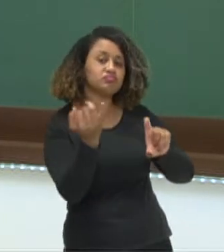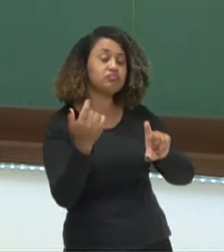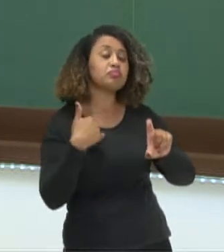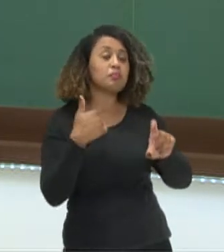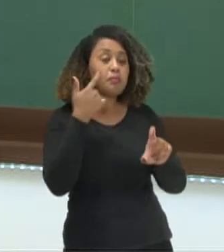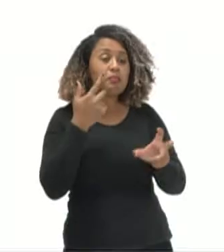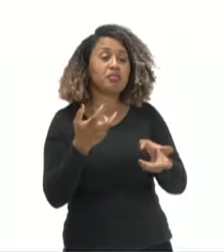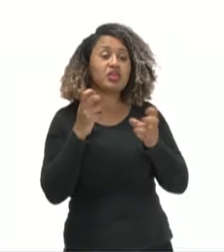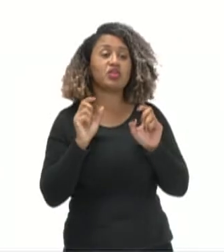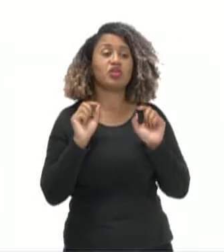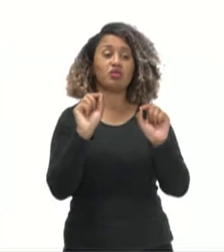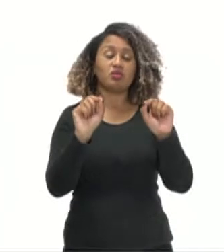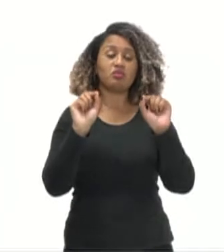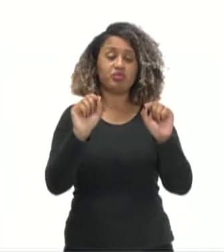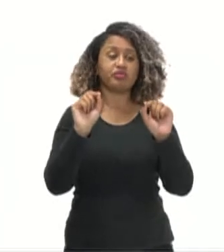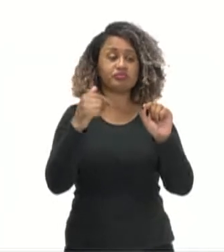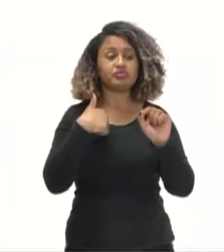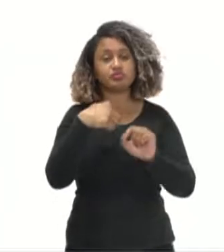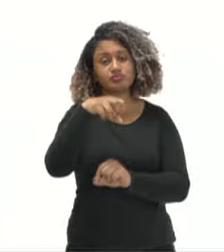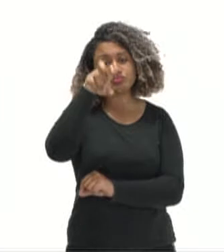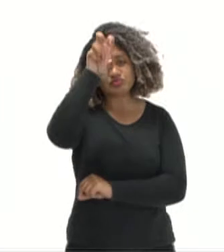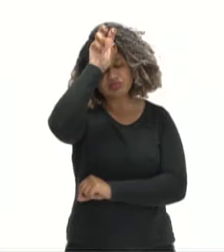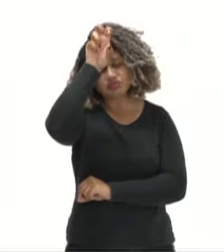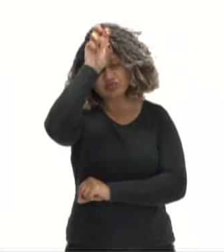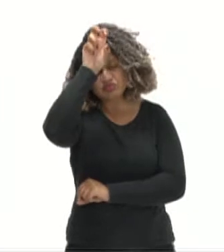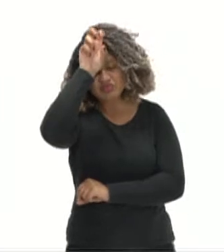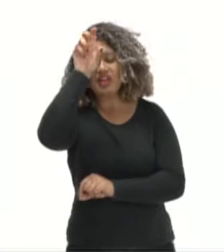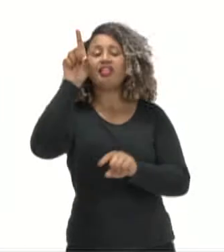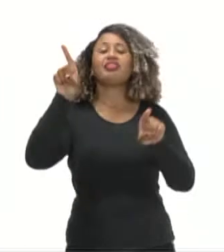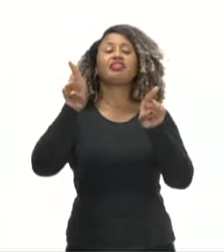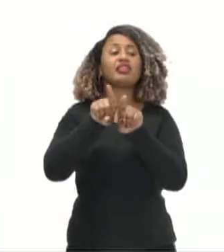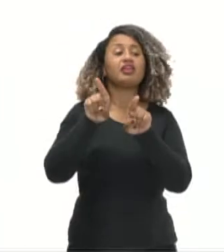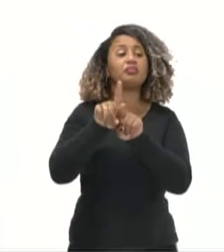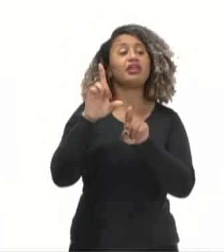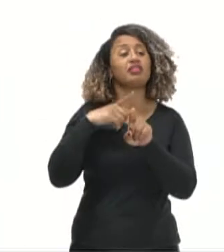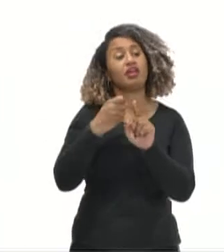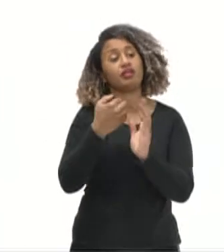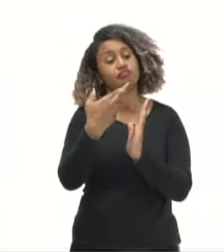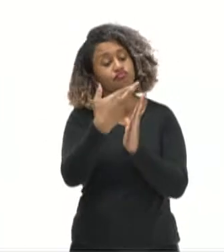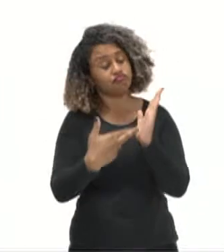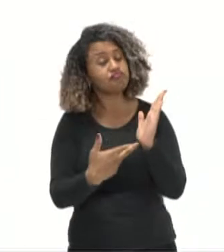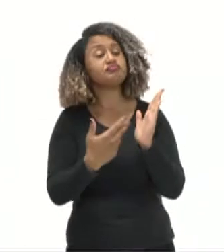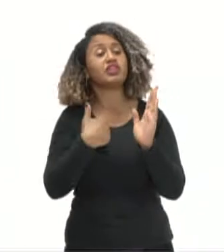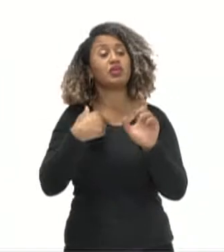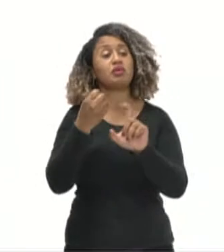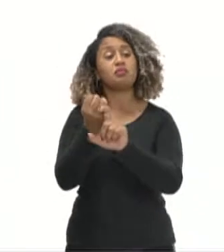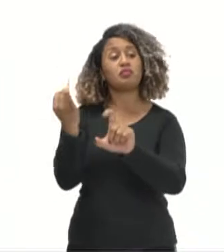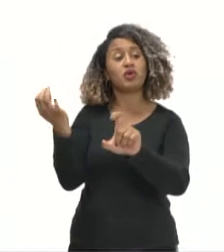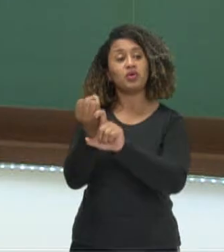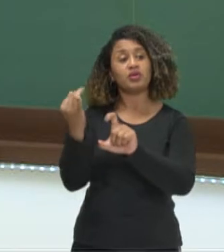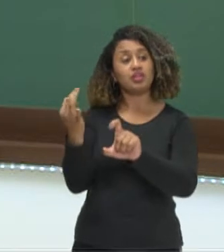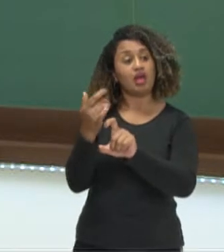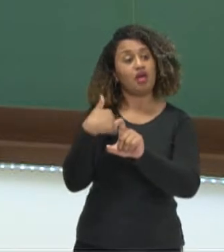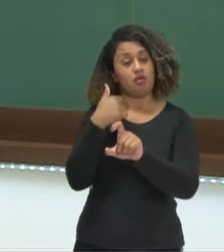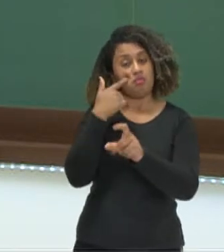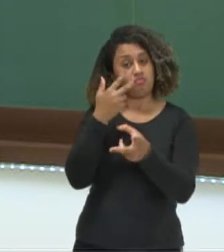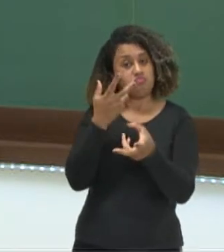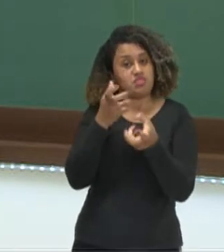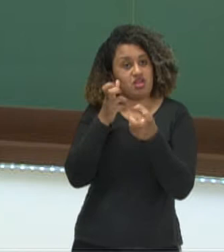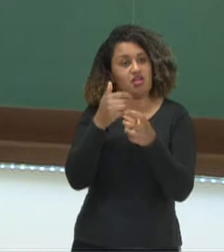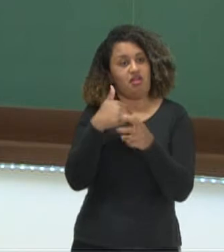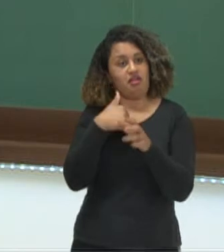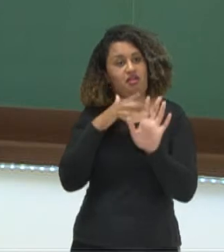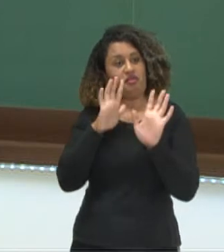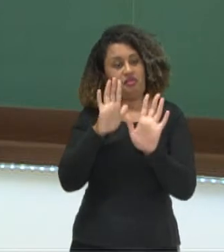Repare bem, os egípcios também, né? Foi encontrado relatos de potências. Olha só, eu,